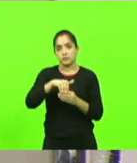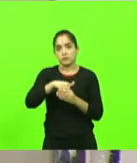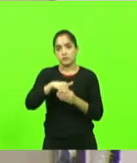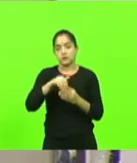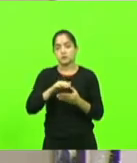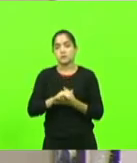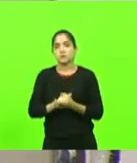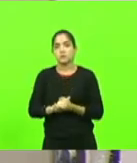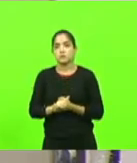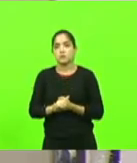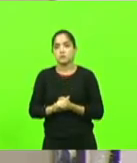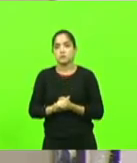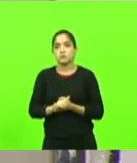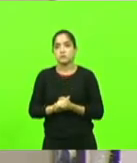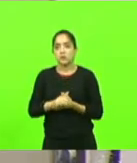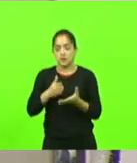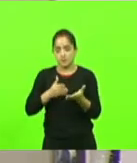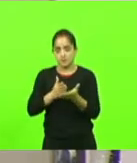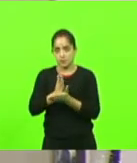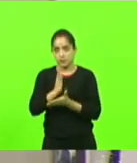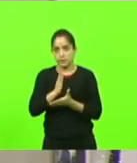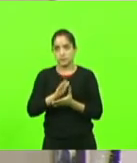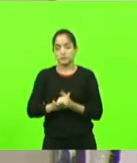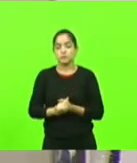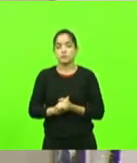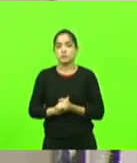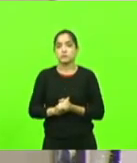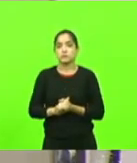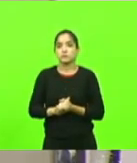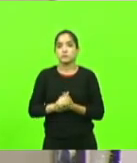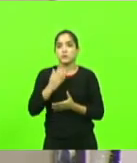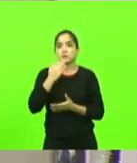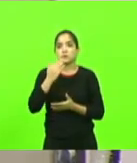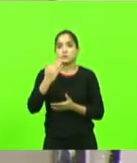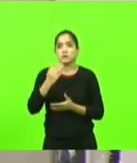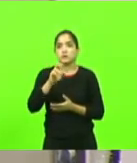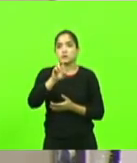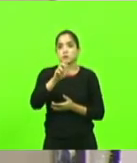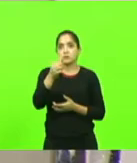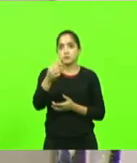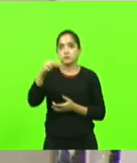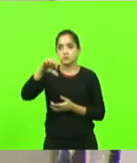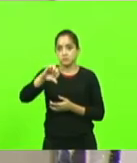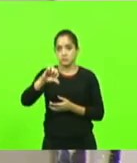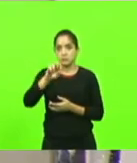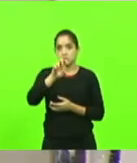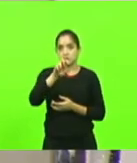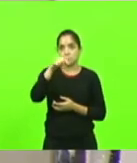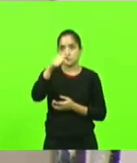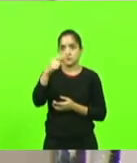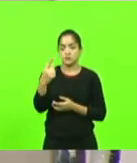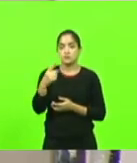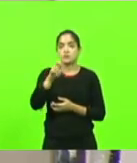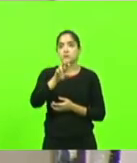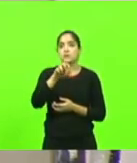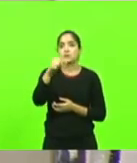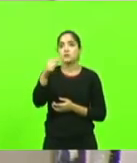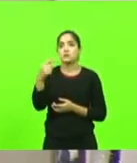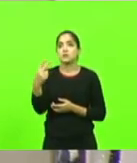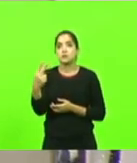aprovam, permaneçam como se encontra. Aprovado por unanimidade. Pedido de informação 569, 571 e